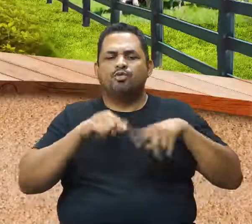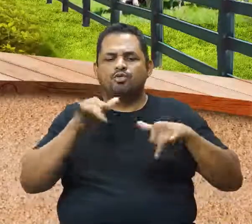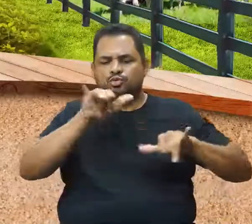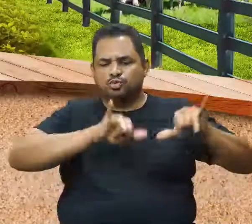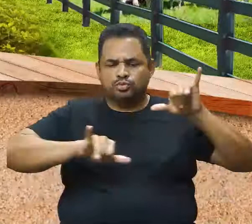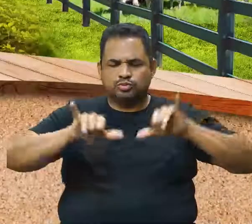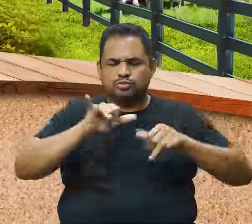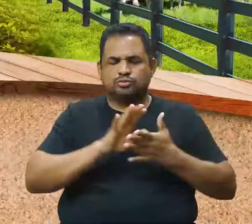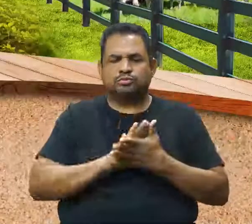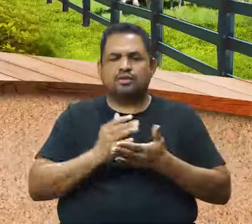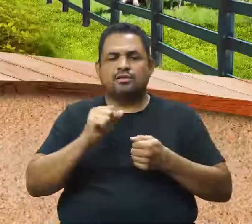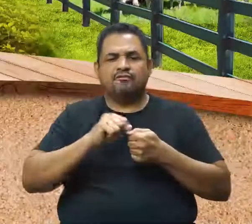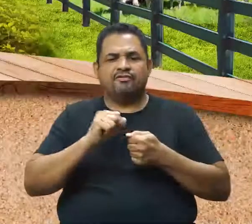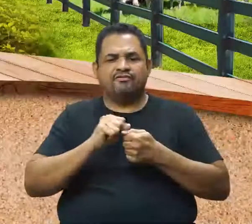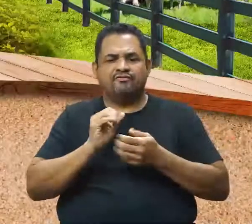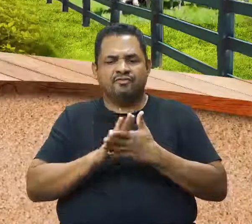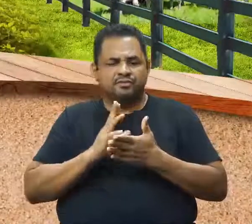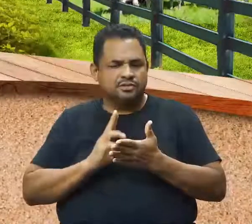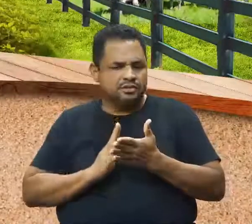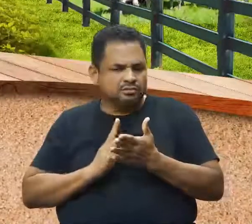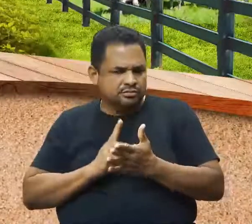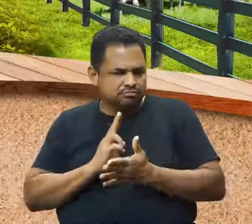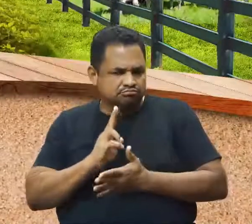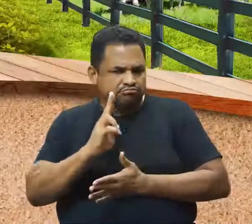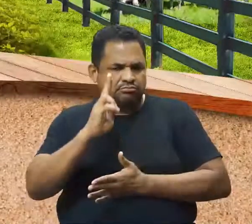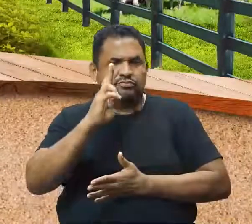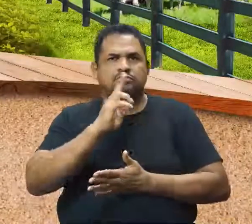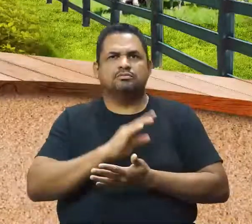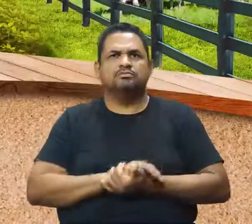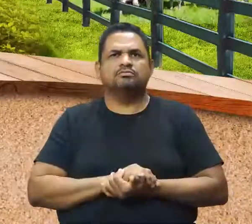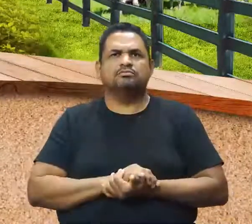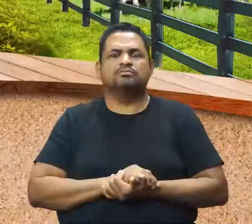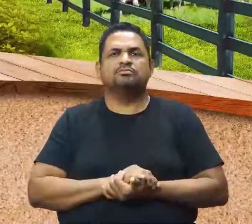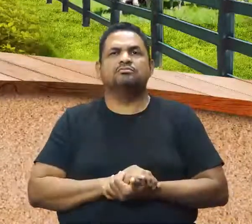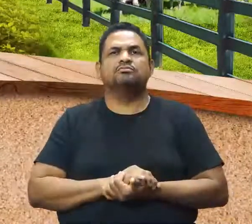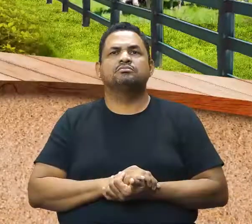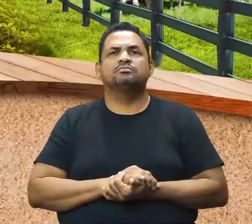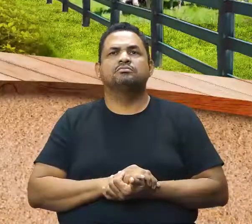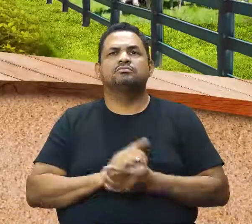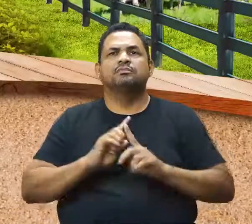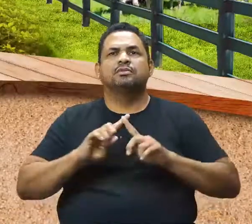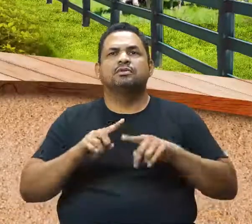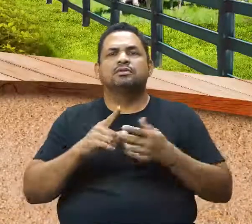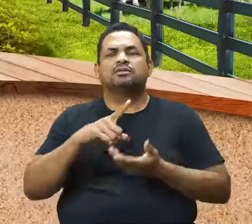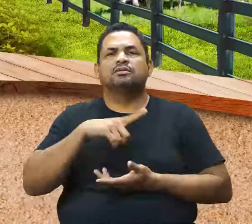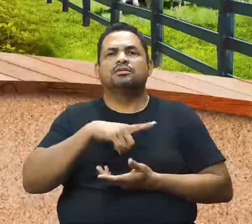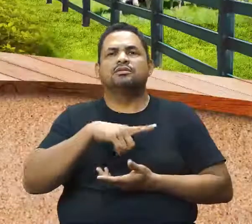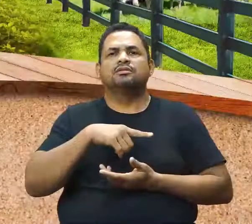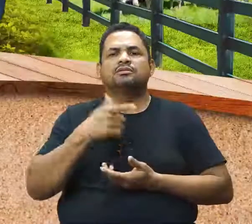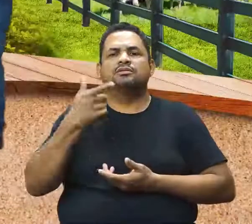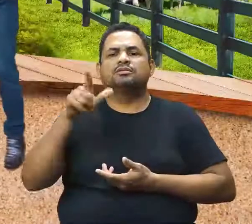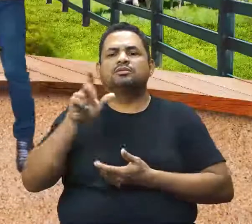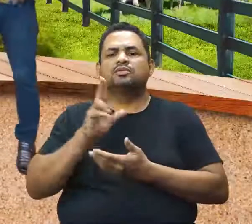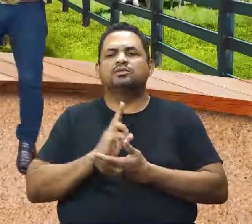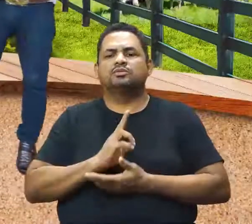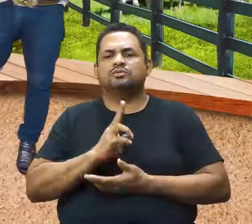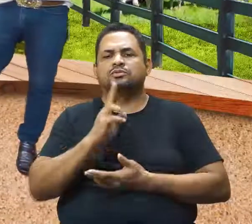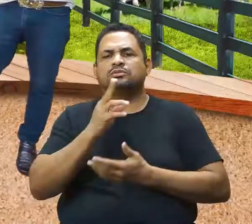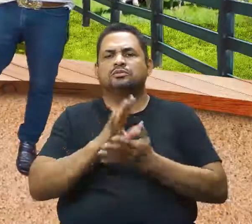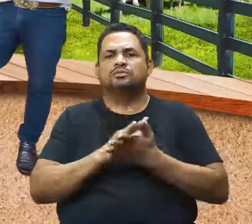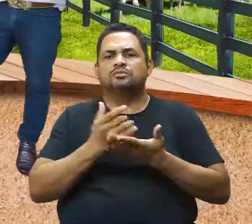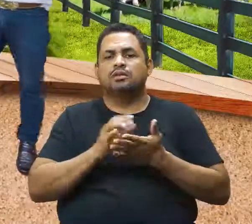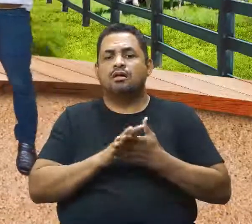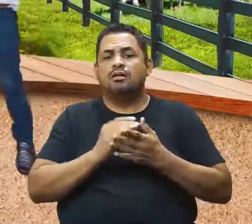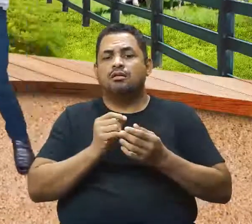essa durabilidade, aumentar a durabilidade. Não é isso? Mas nós temos também outros processos de aumentar